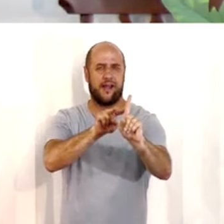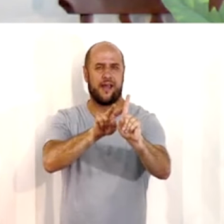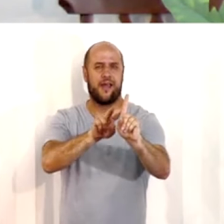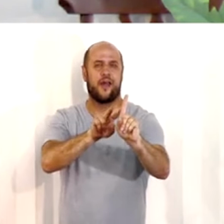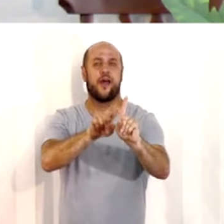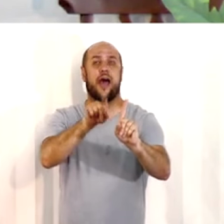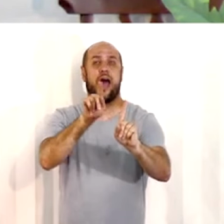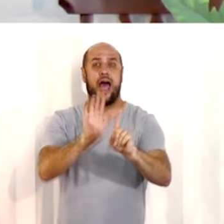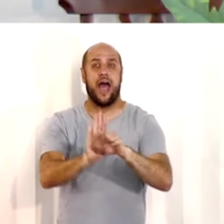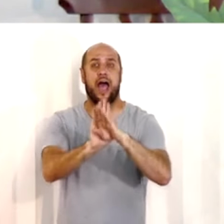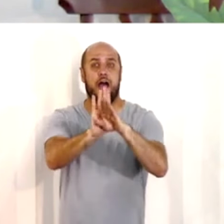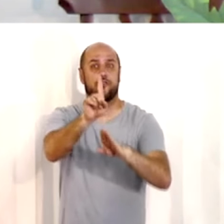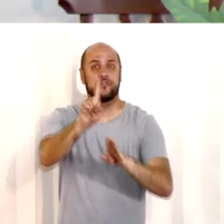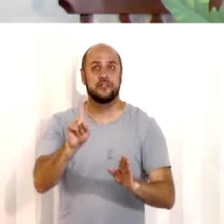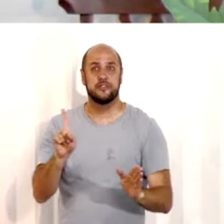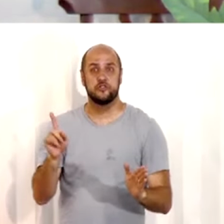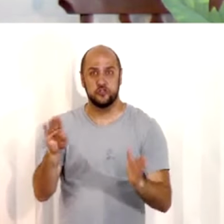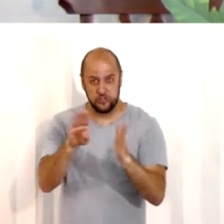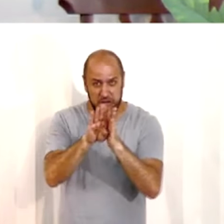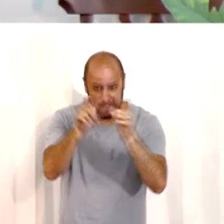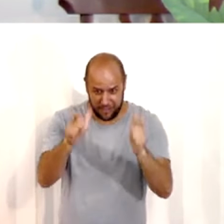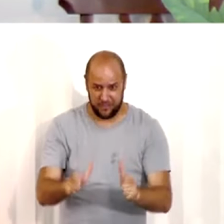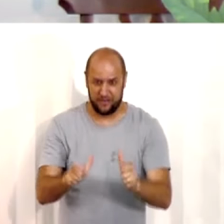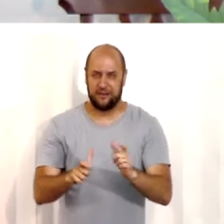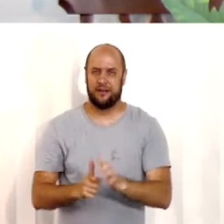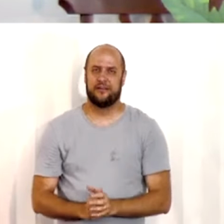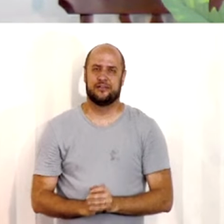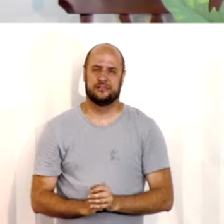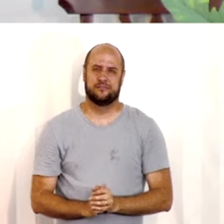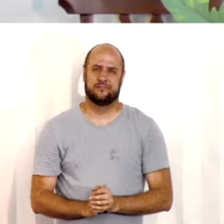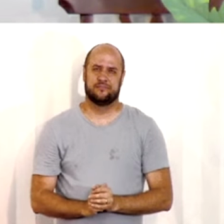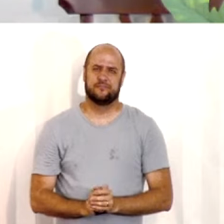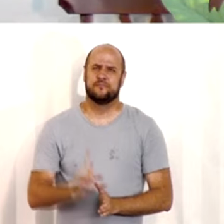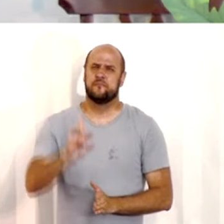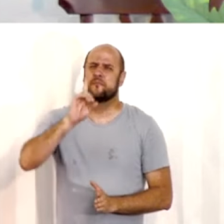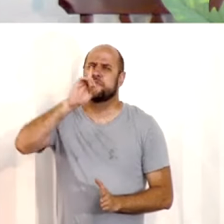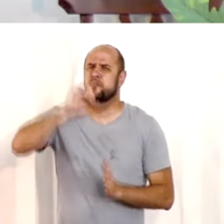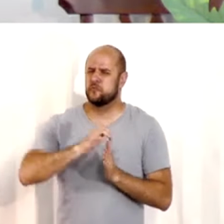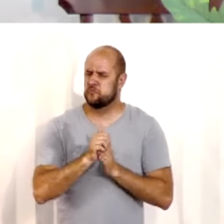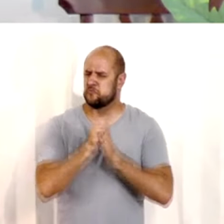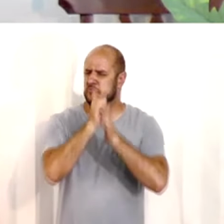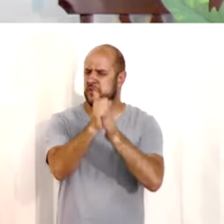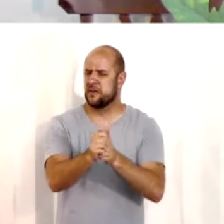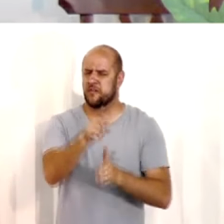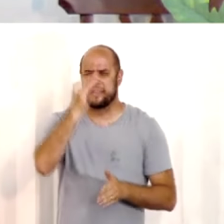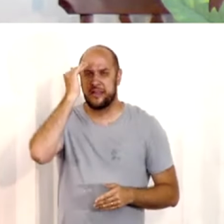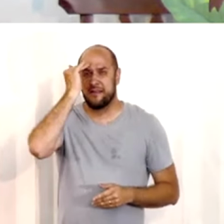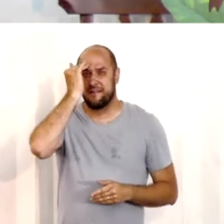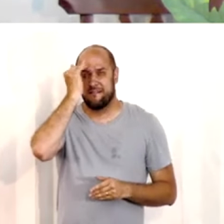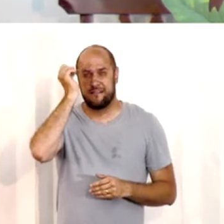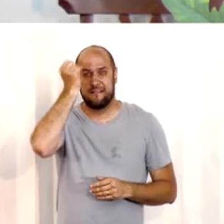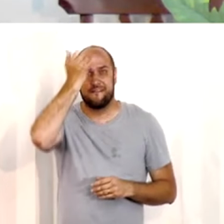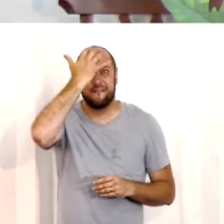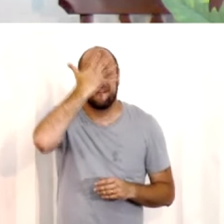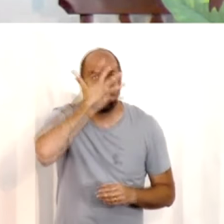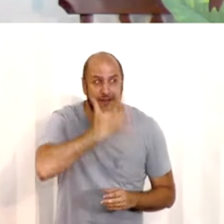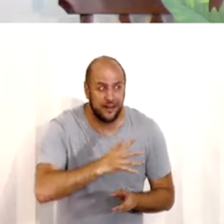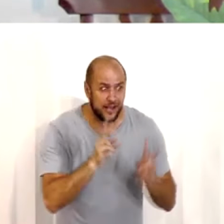chegue a este lugar final. Se Deus está lhe dando a concepção de compreender que a graça nos